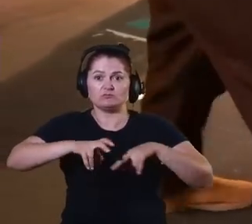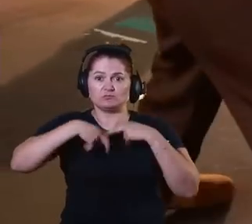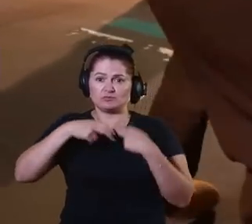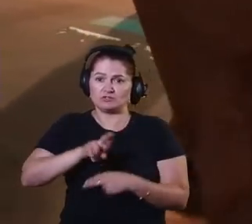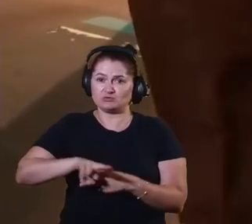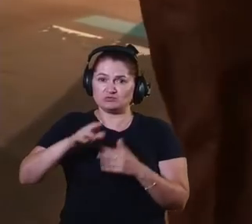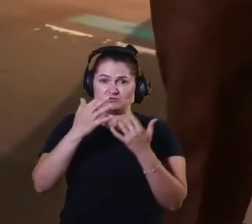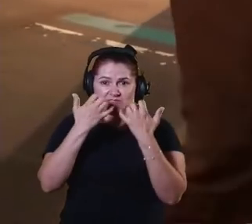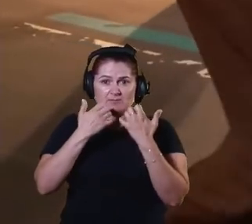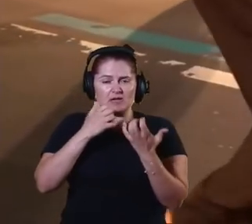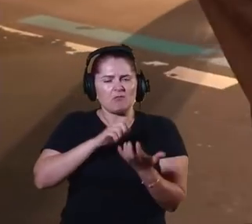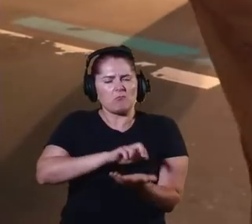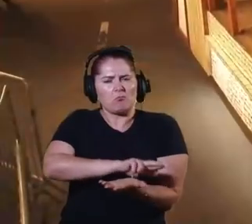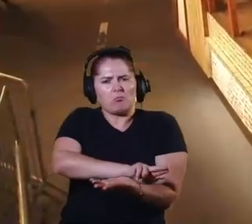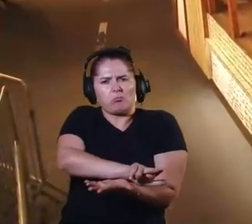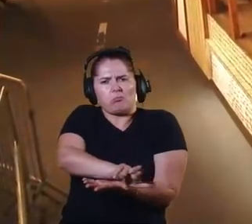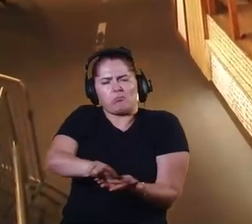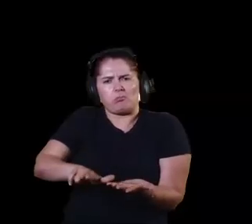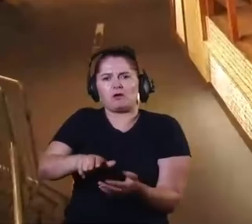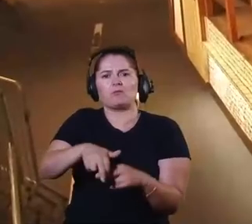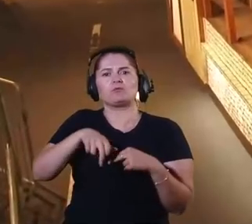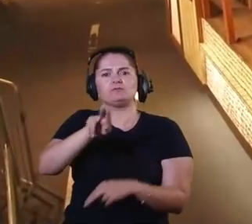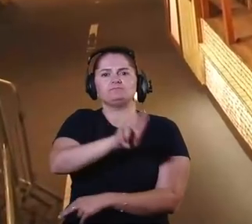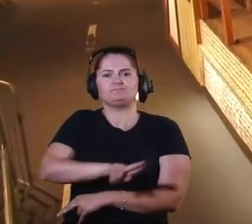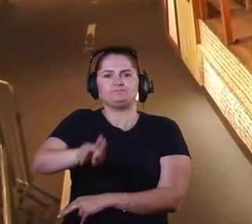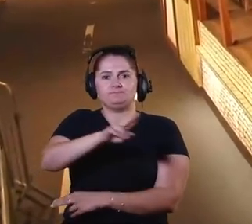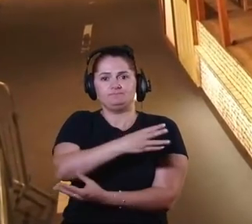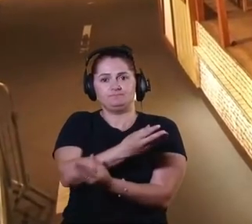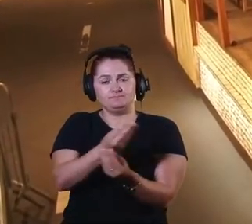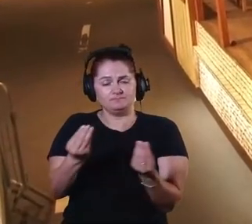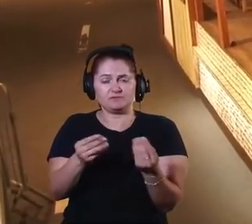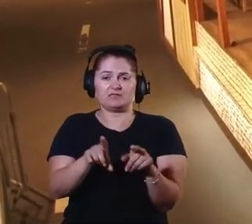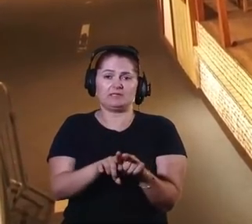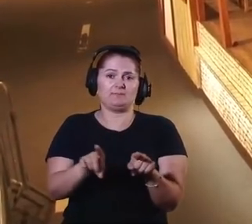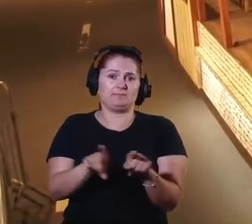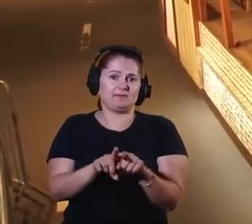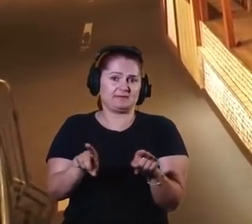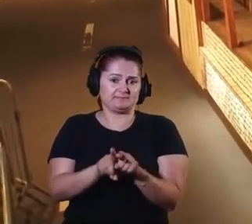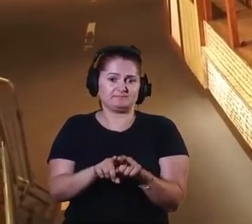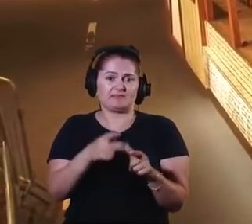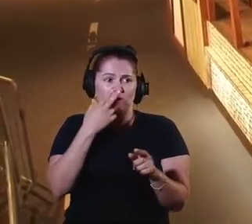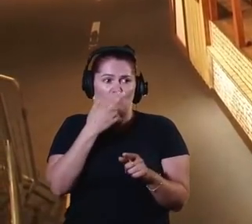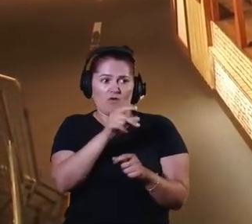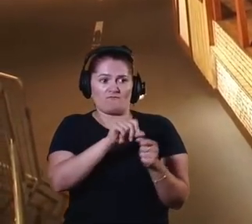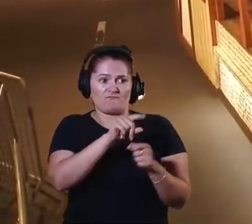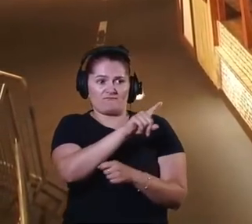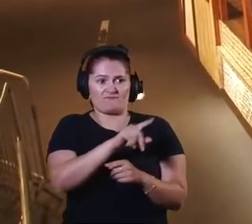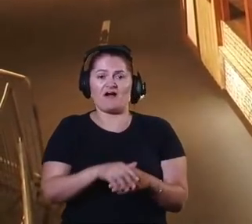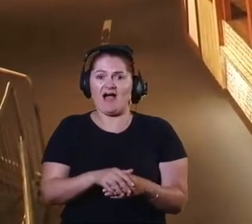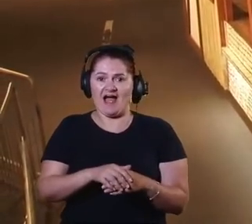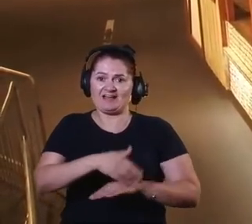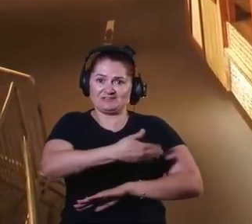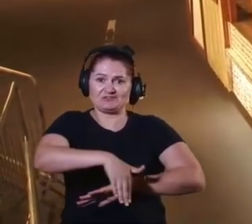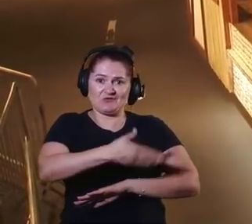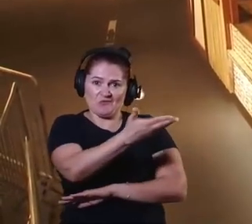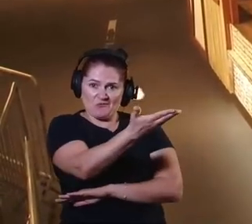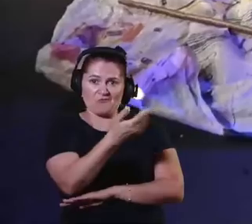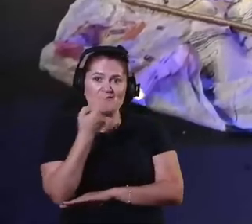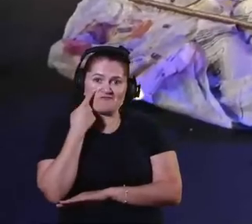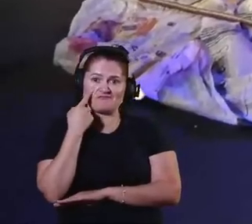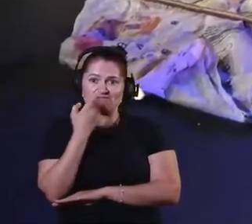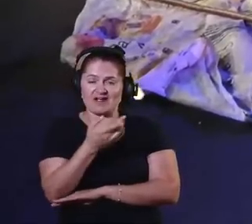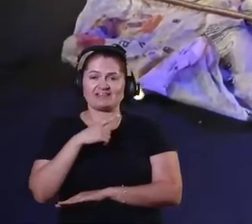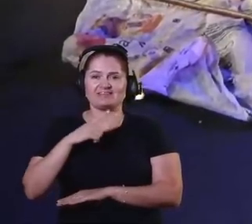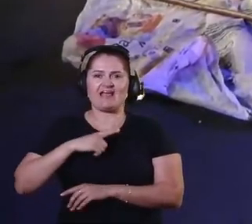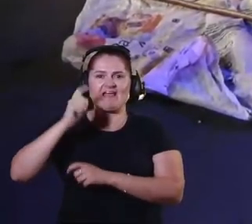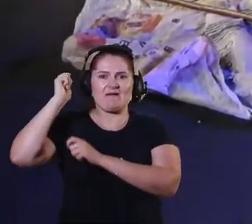E para plantar esse milho, utilizava-se muito o que a gente está vendo aqui agora, o pessoal fazendo aqui na Sinimbu, que é